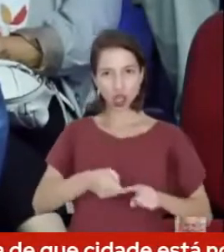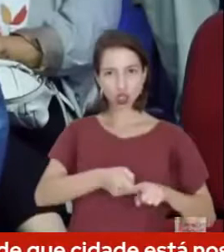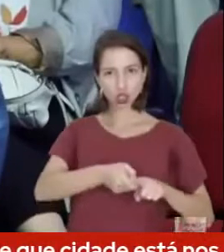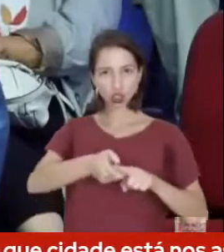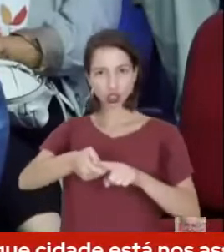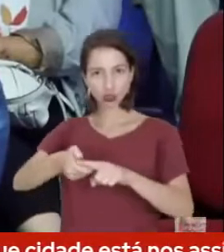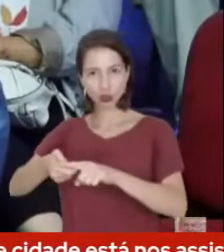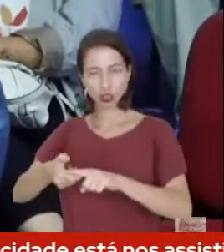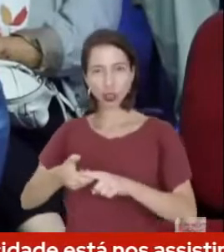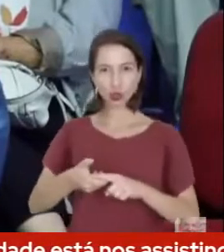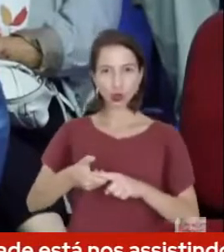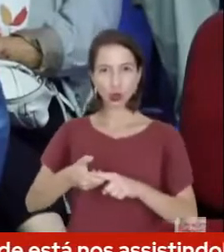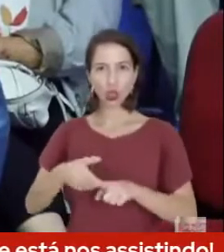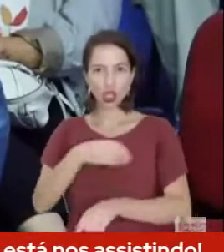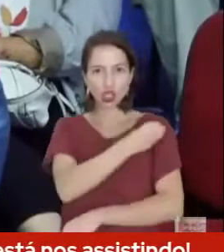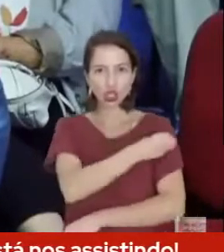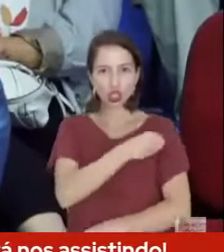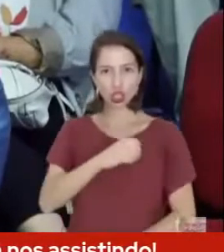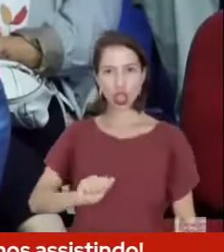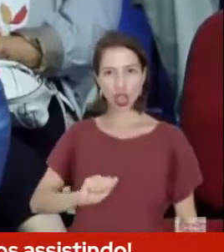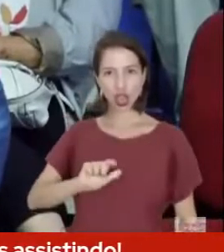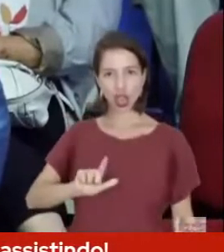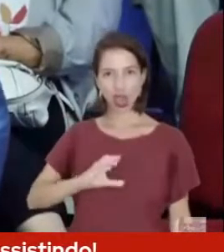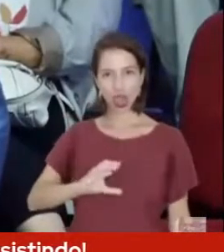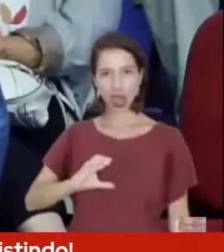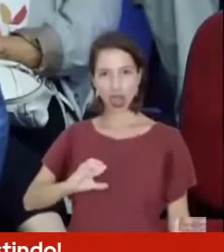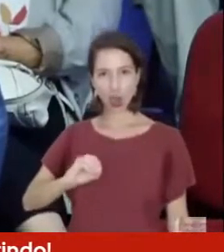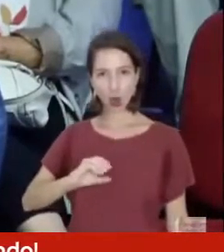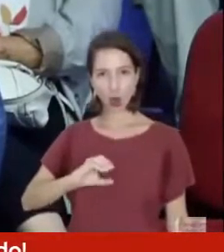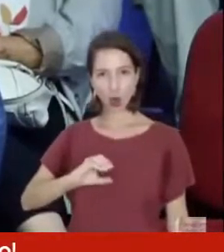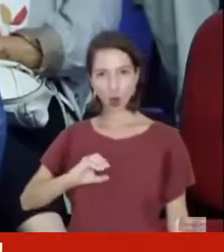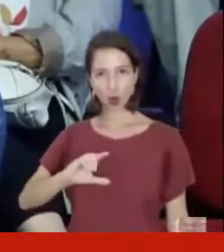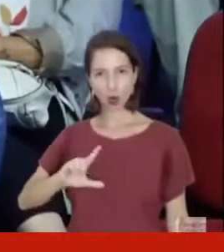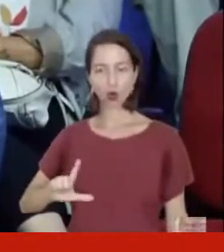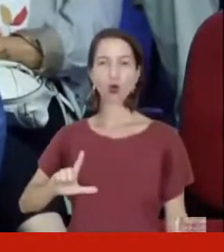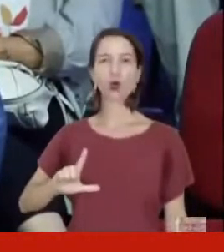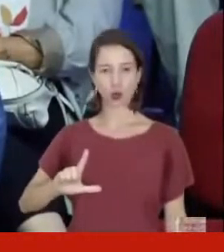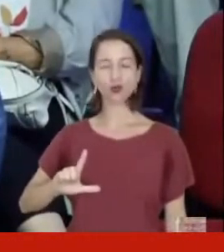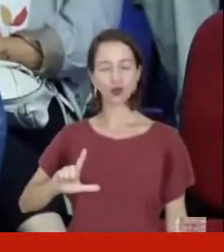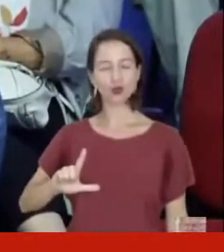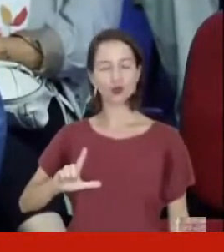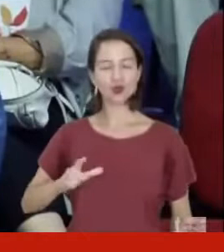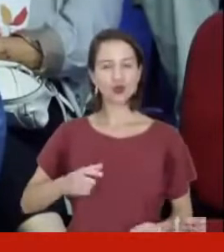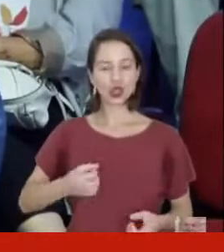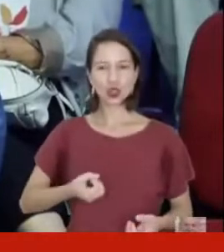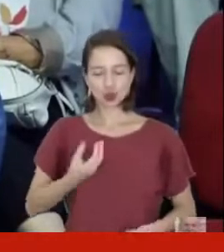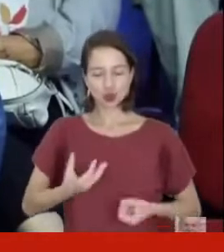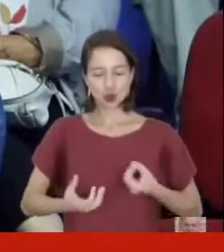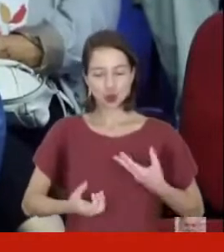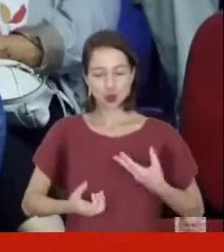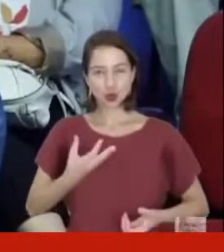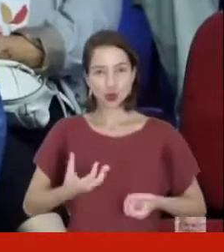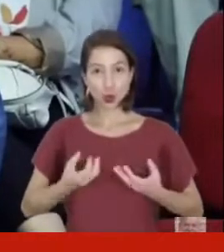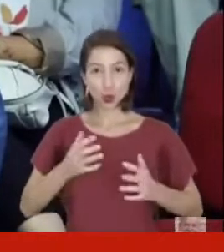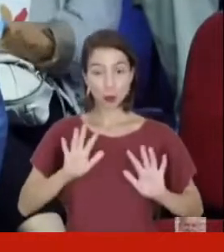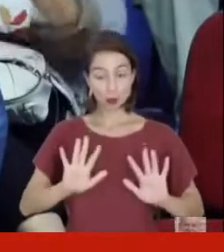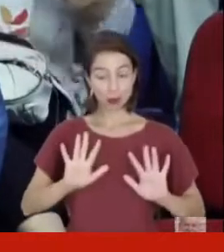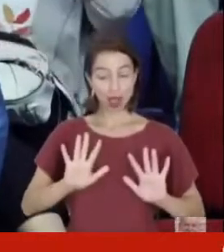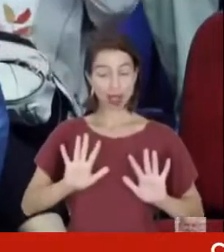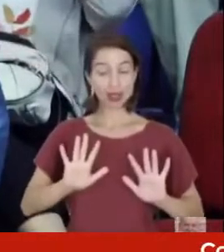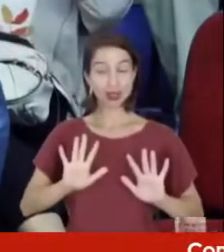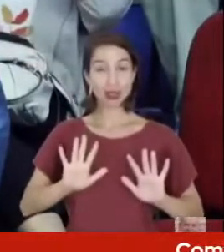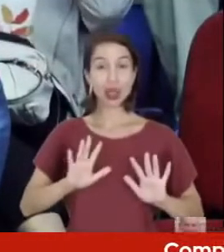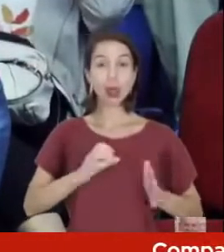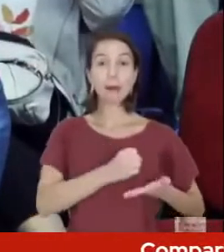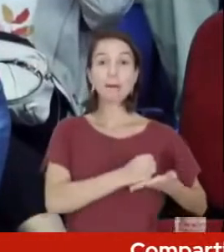Esses produtos não chegam em outros países sem que haja navios para